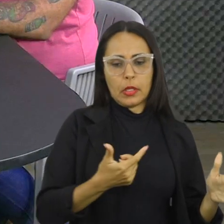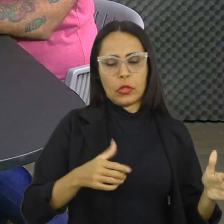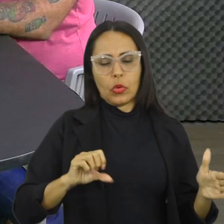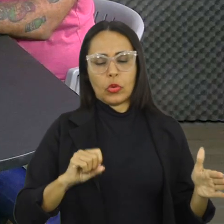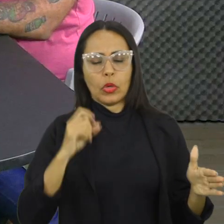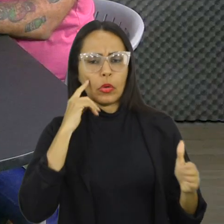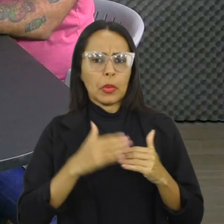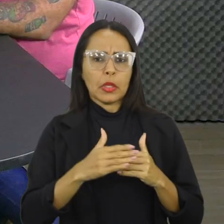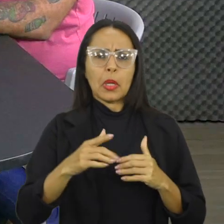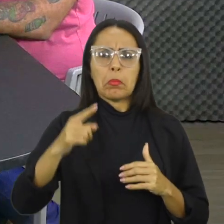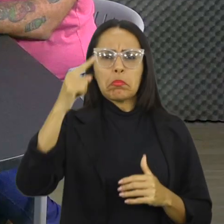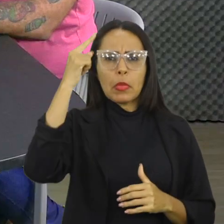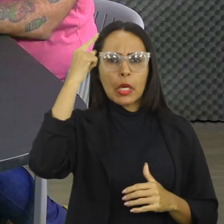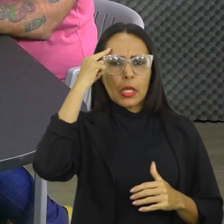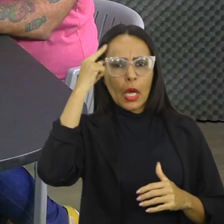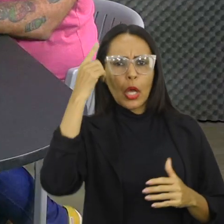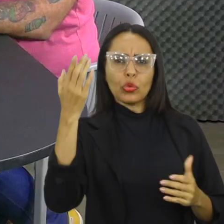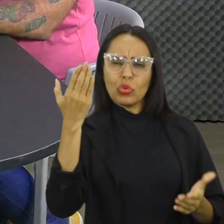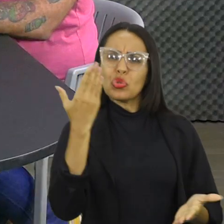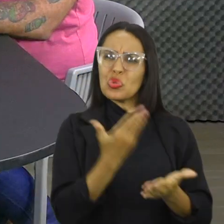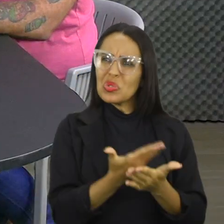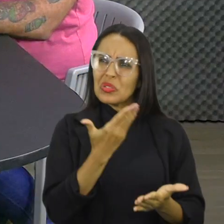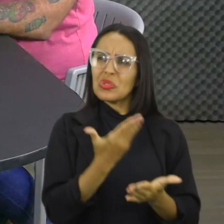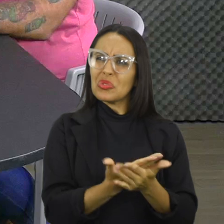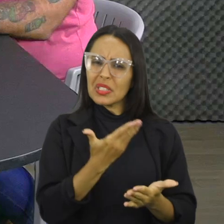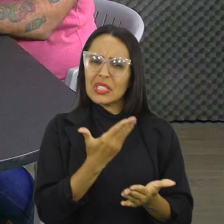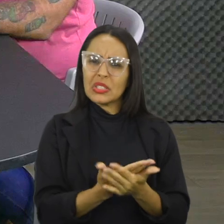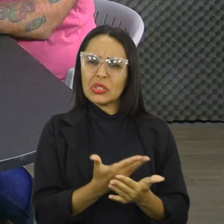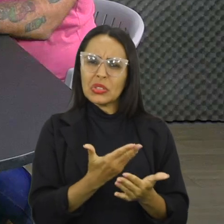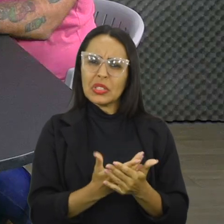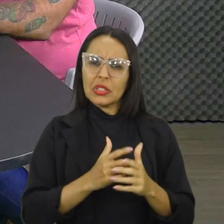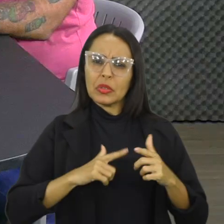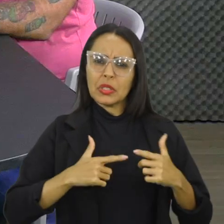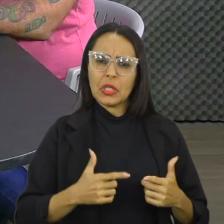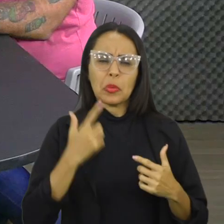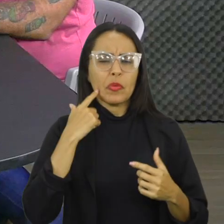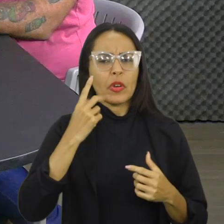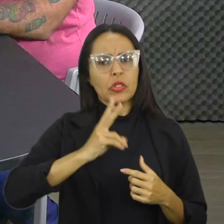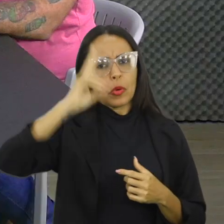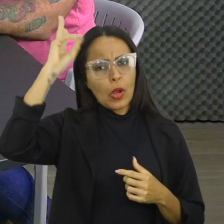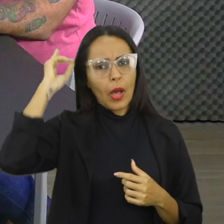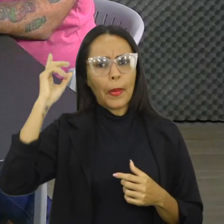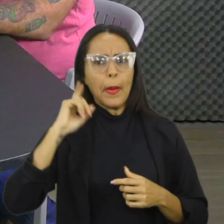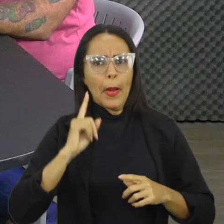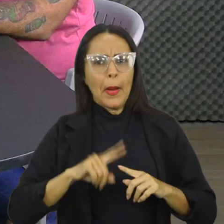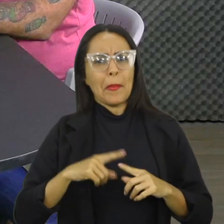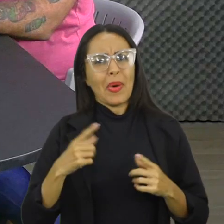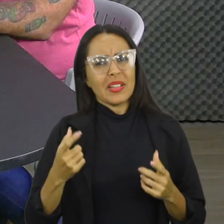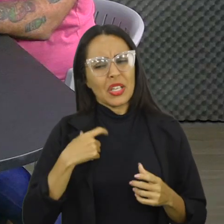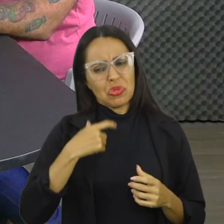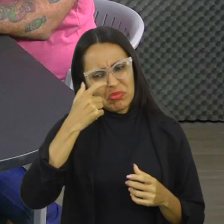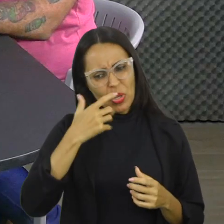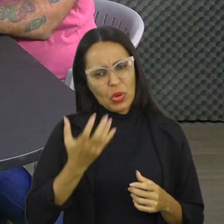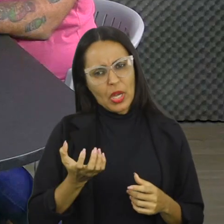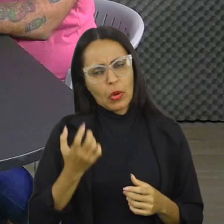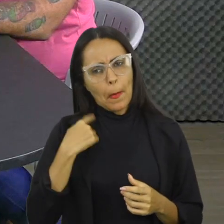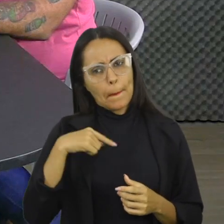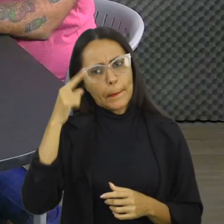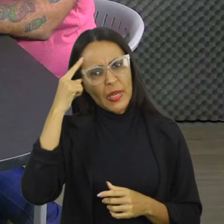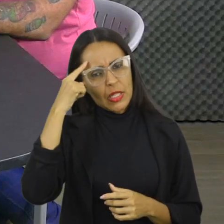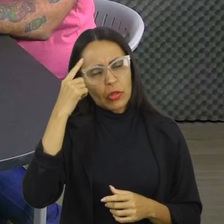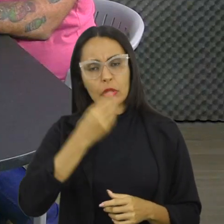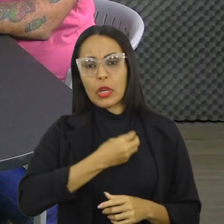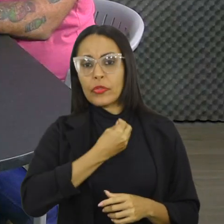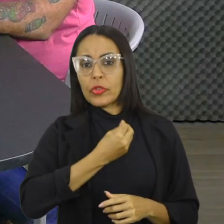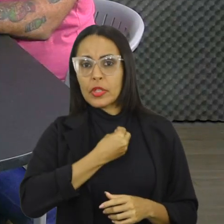já estava começando a pensar, eu estou estudando para passar nesse vestibular. Mas é isso mesmo que eu quero? Foi quando eu comecei a pensar na